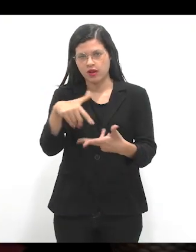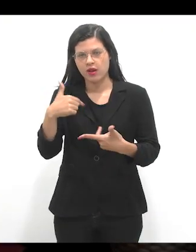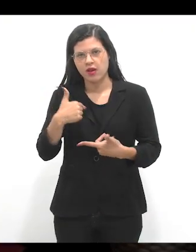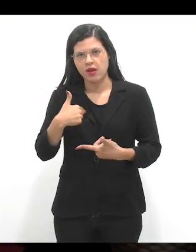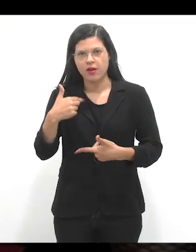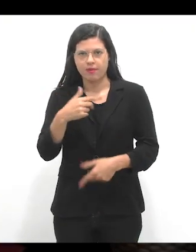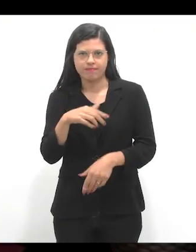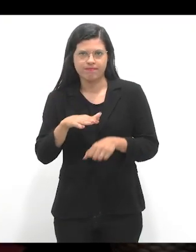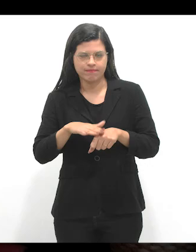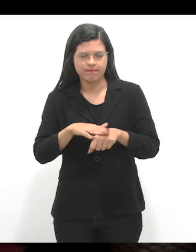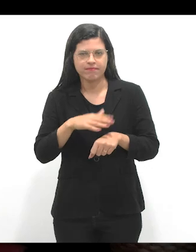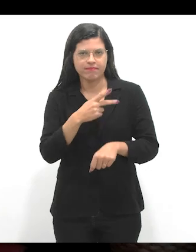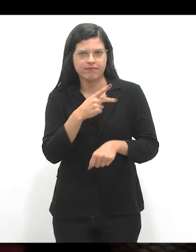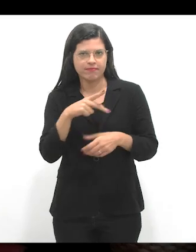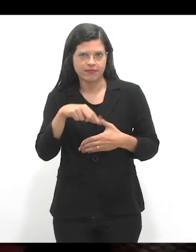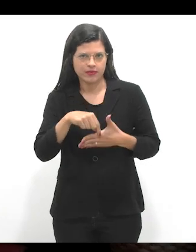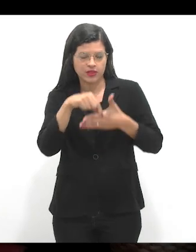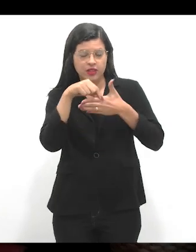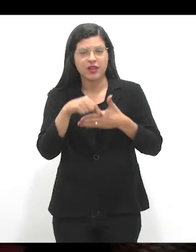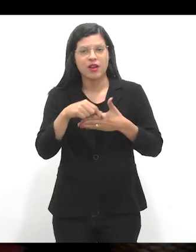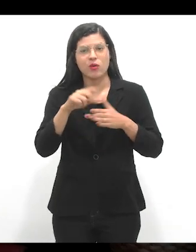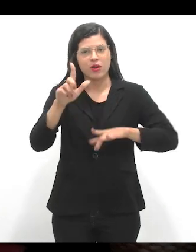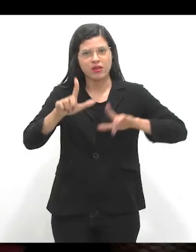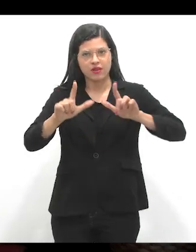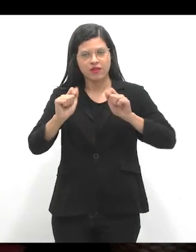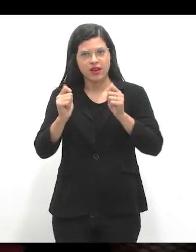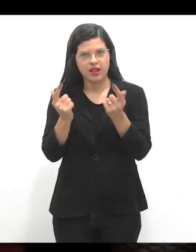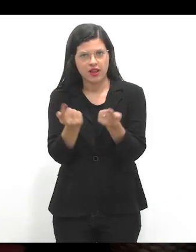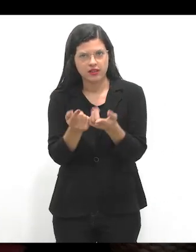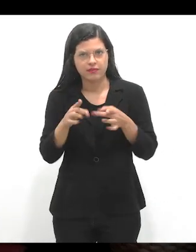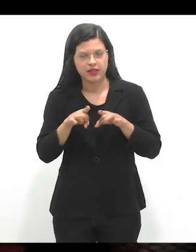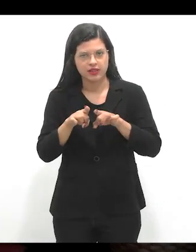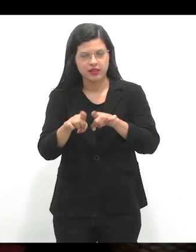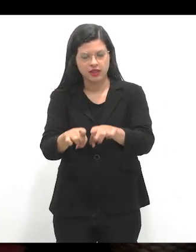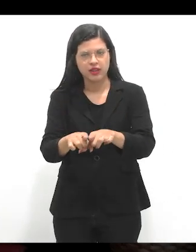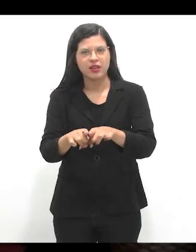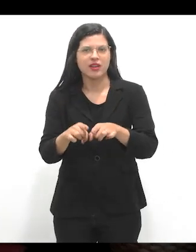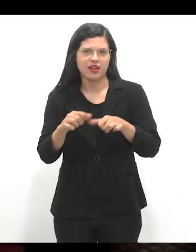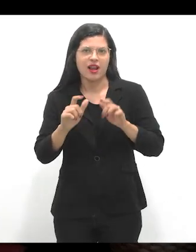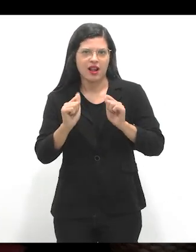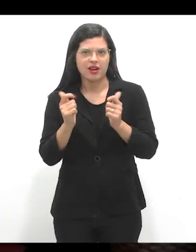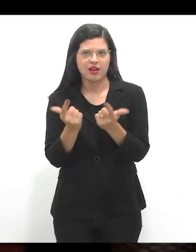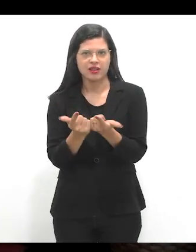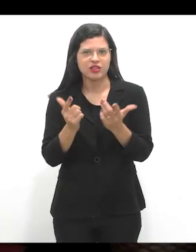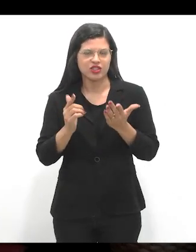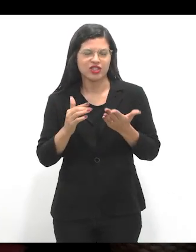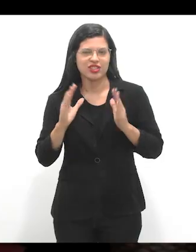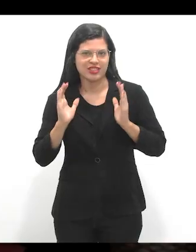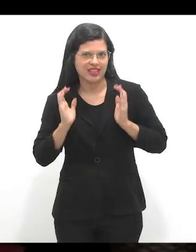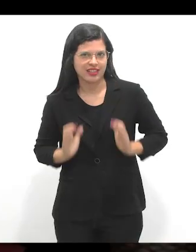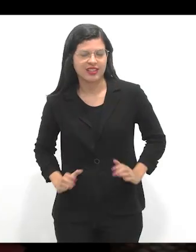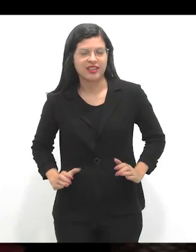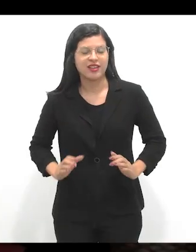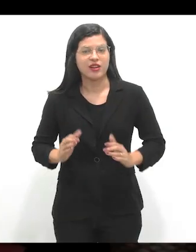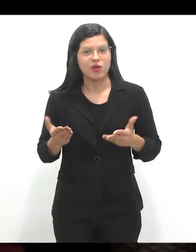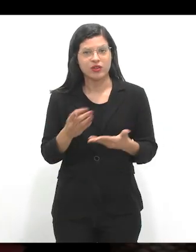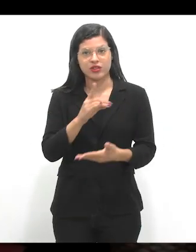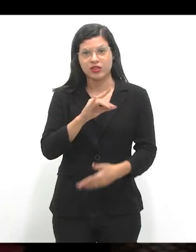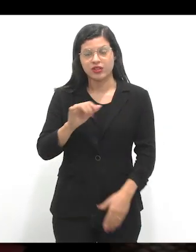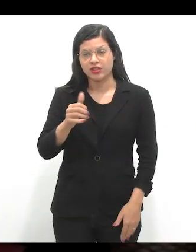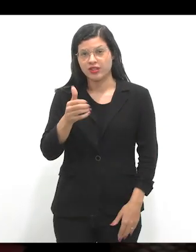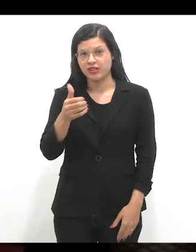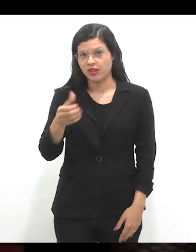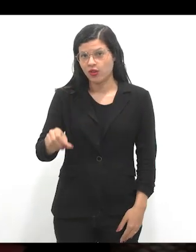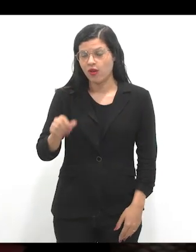Carlos Nicodemos, presido, com a TV Alerj, a Casa da Cidadania. Nós estamos debatendo hoje o dia 19 de